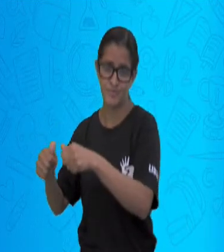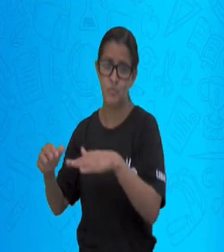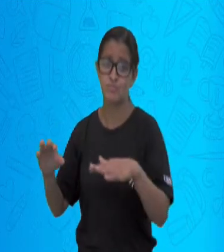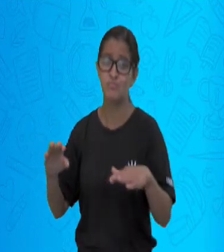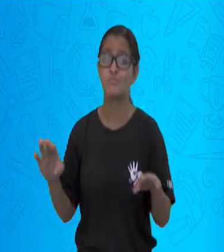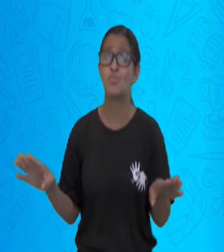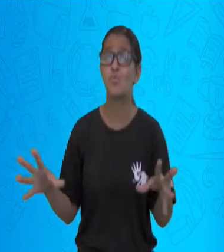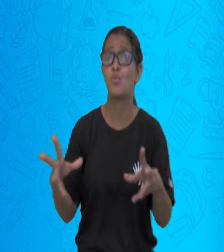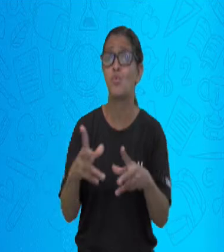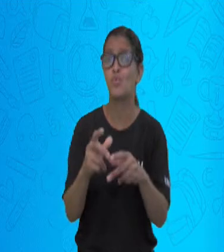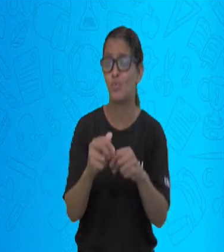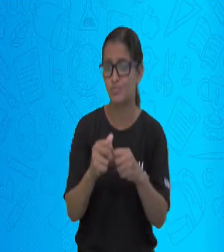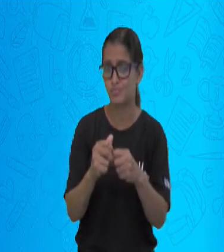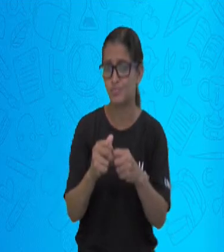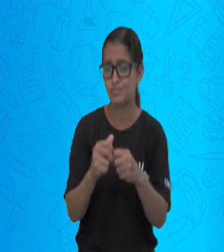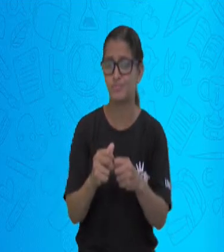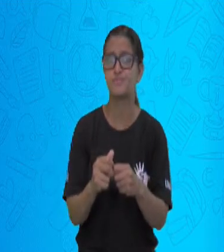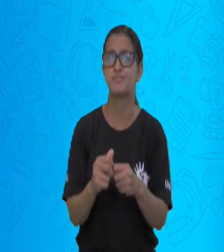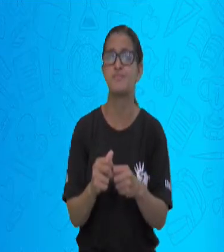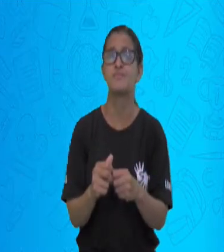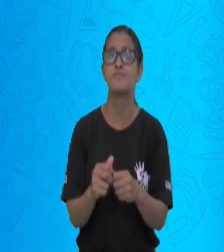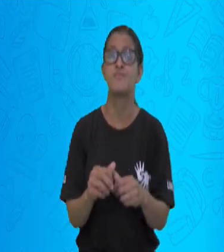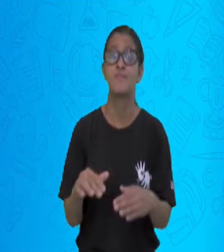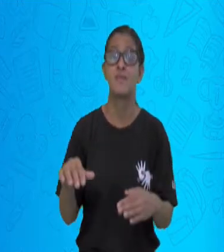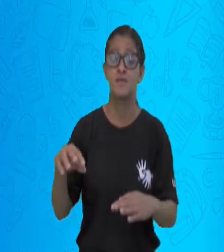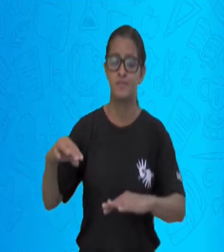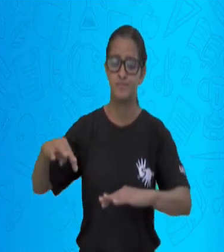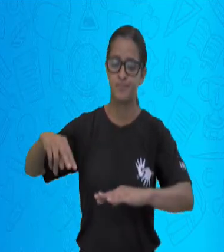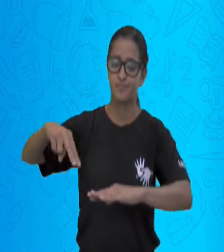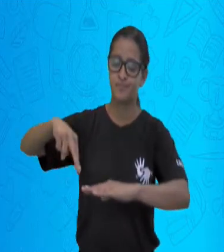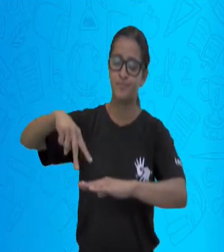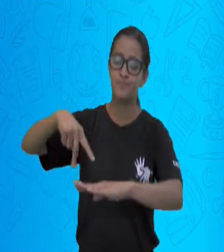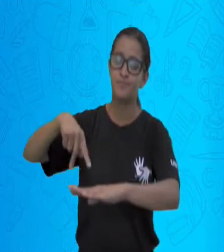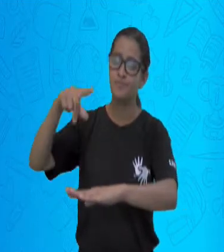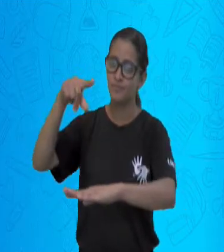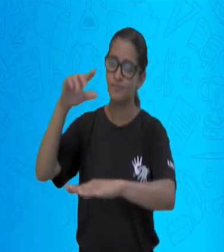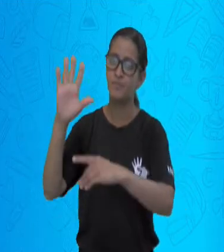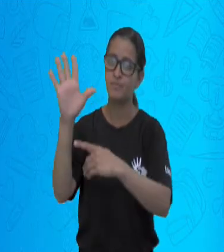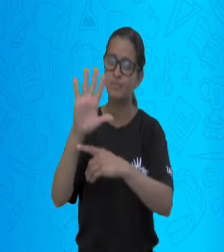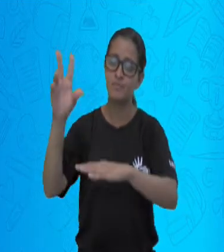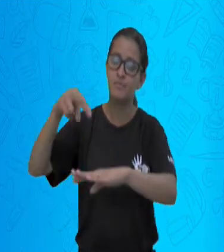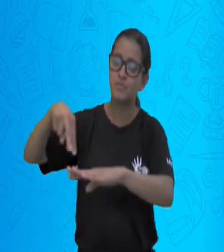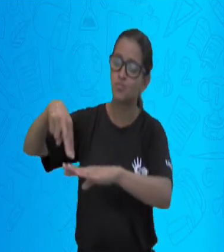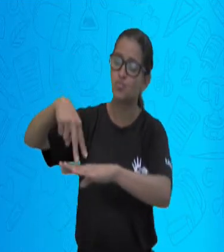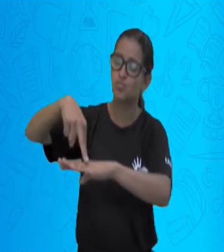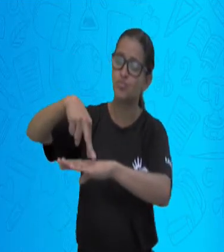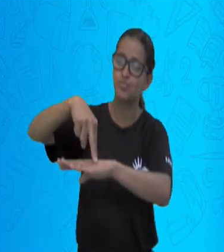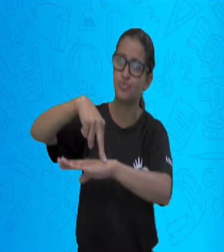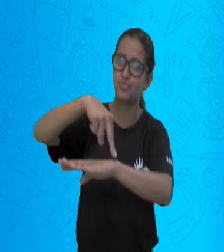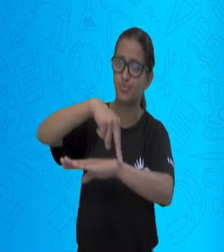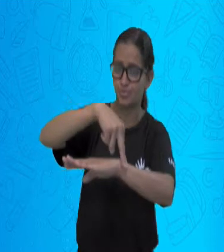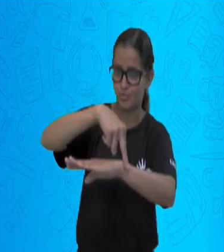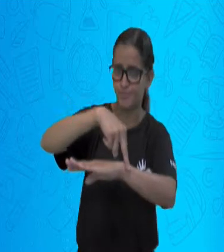mais sinalização, vias de pedestre, né, para a gente ter uma locomoção mais segura, mais arborizada. É